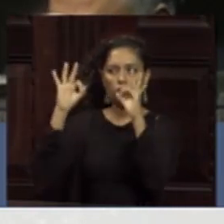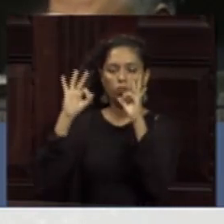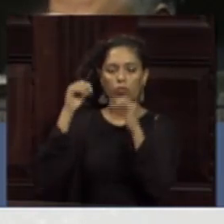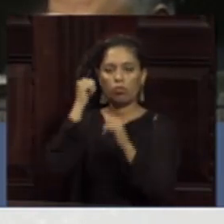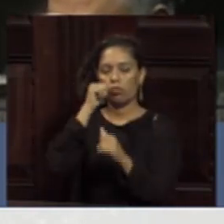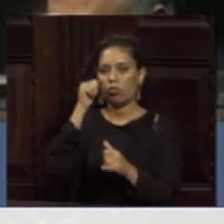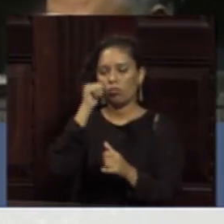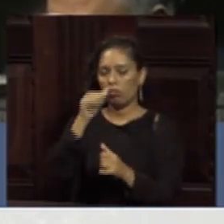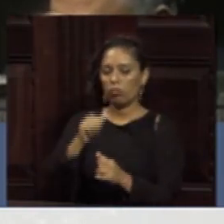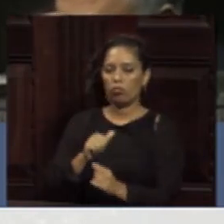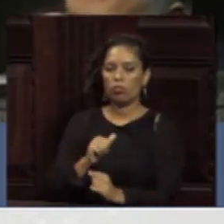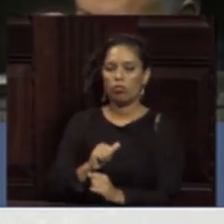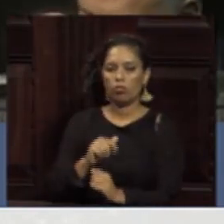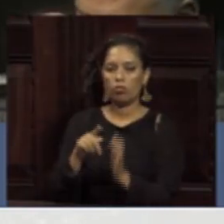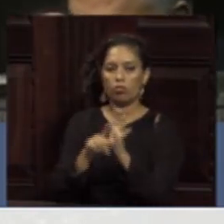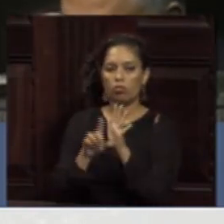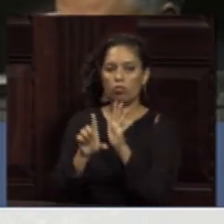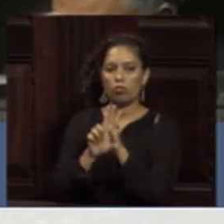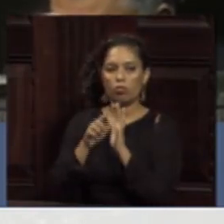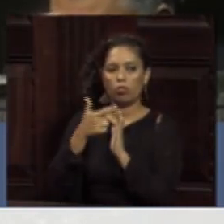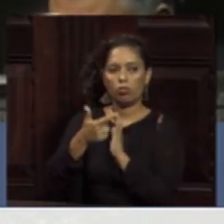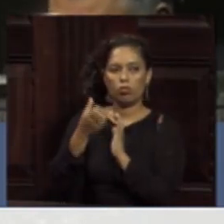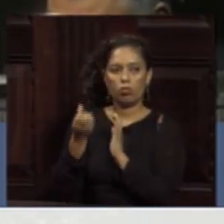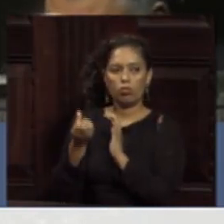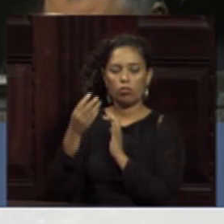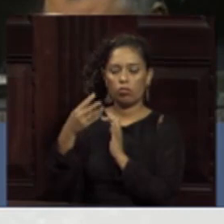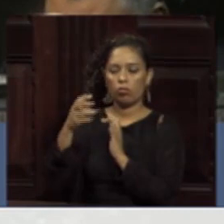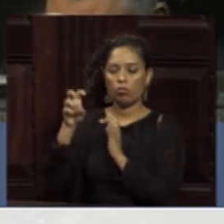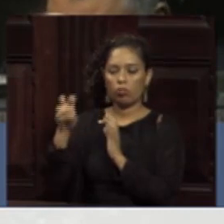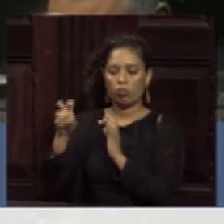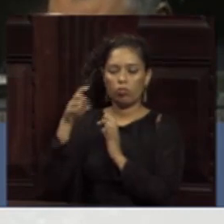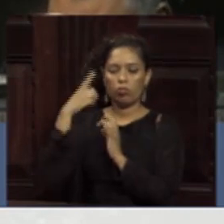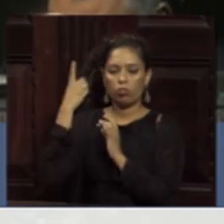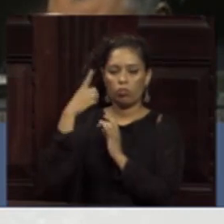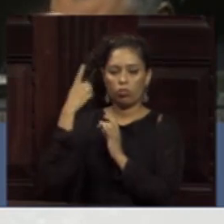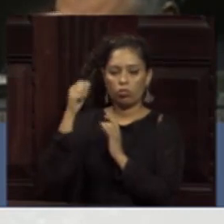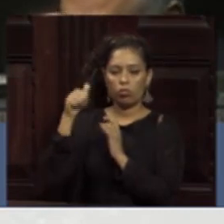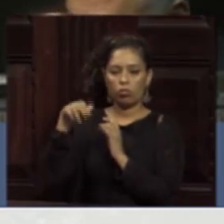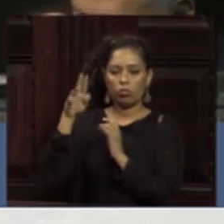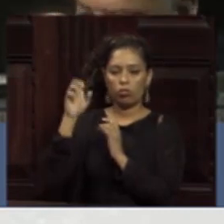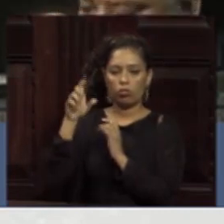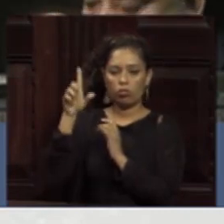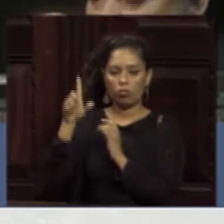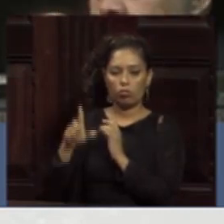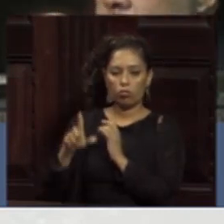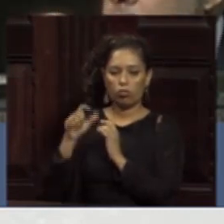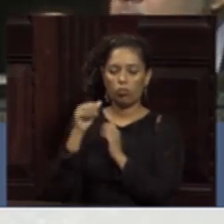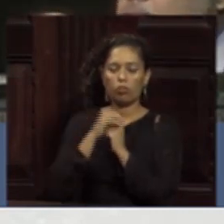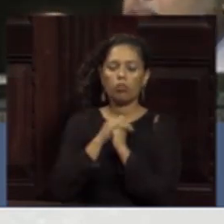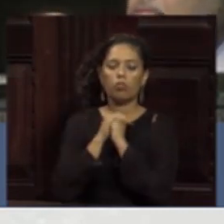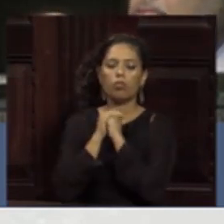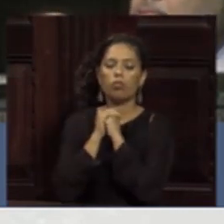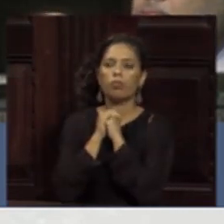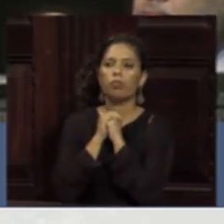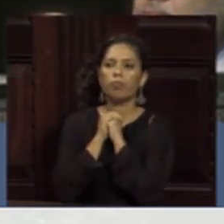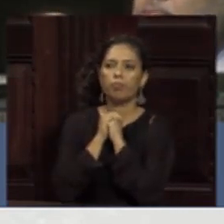Em discussão, projeto de lei 2646-2005, de autoria do deputado André do PV. Senhor presidente, só